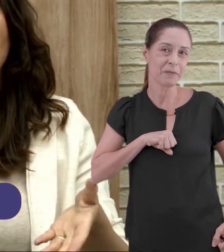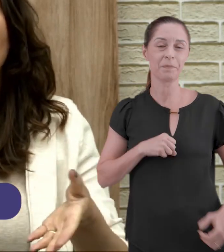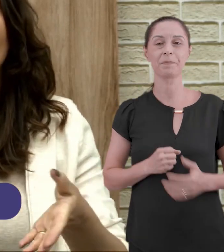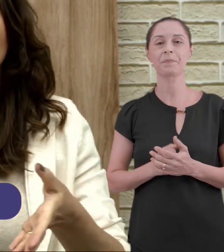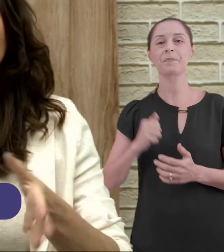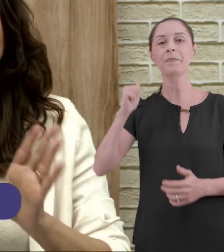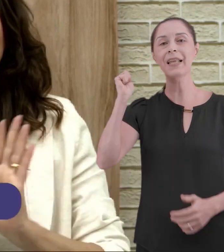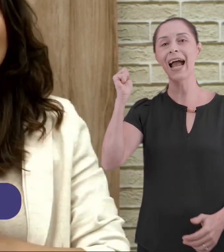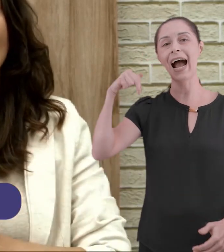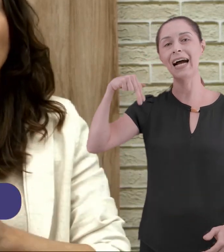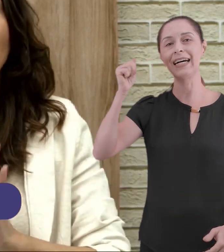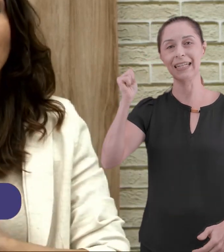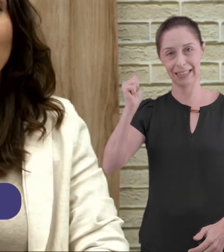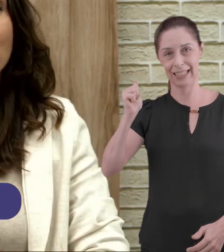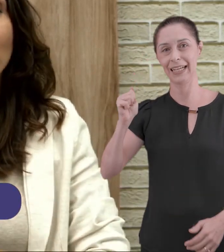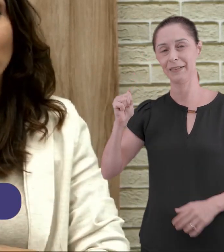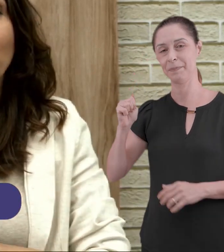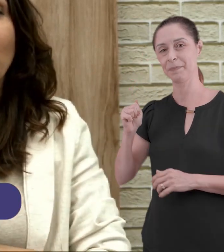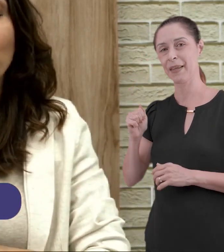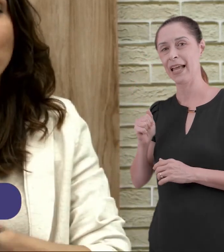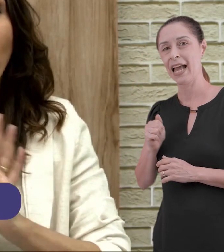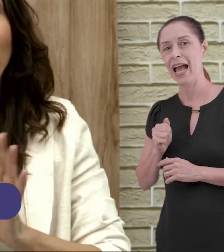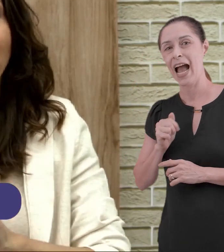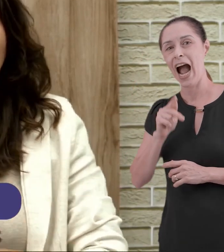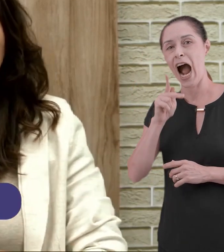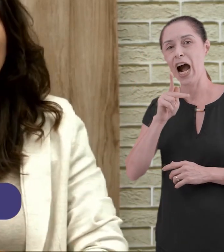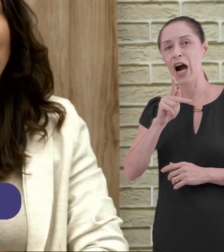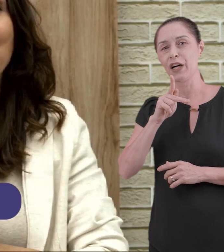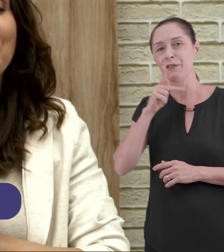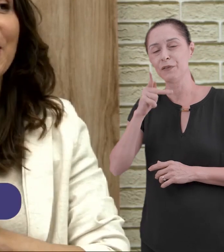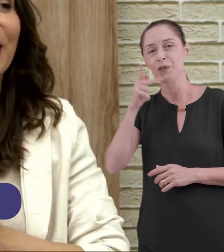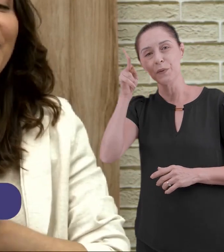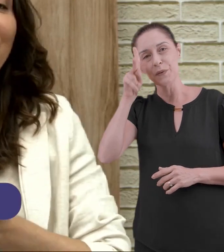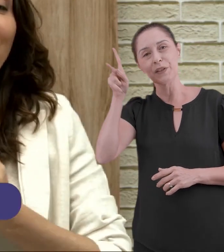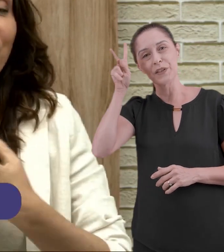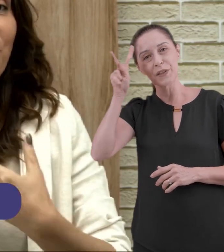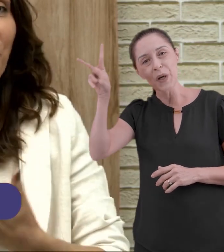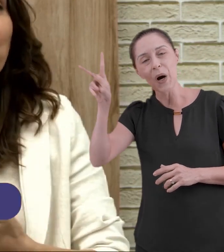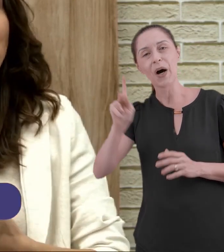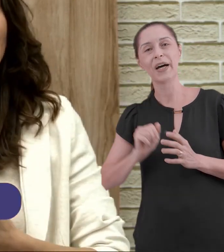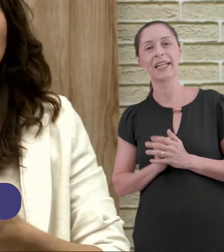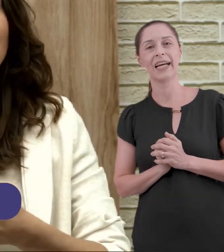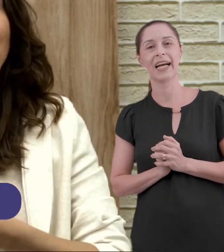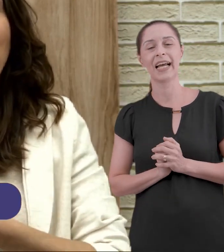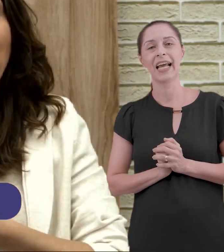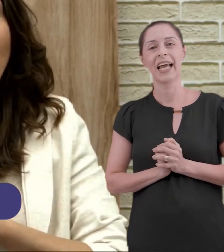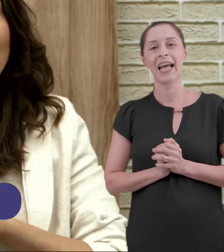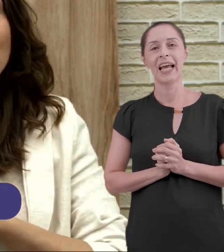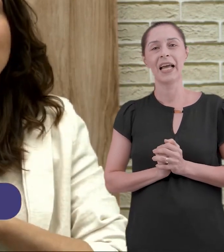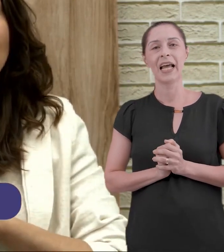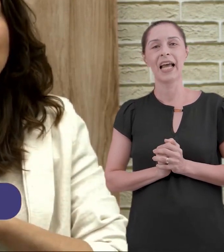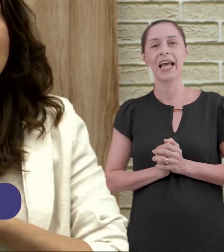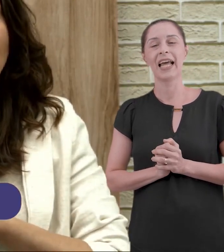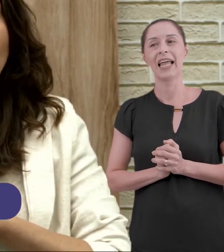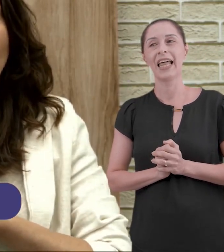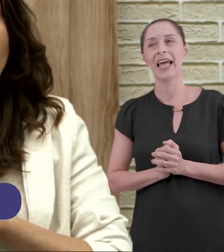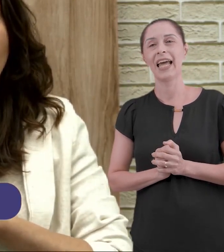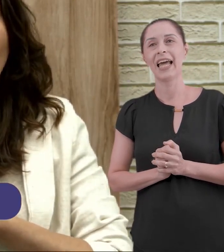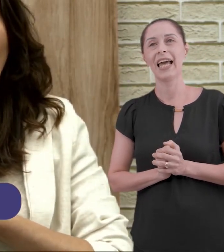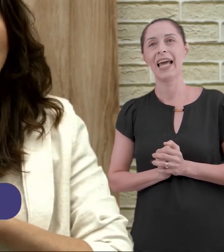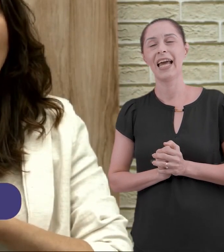depoimento da Ana Paula. Desculpa, Ana Paula, se eu vou dar um spoiler aqui, tá? Mas assim, foi o próprio depoimento da Ana Paula dizendo